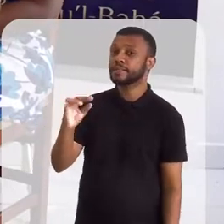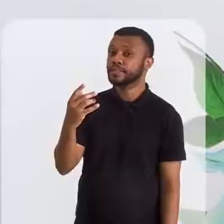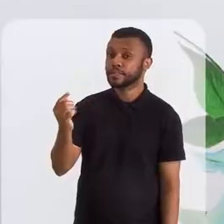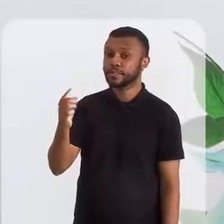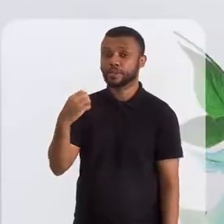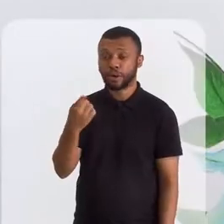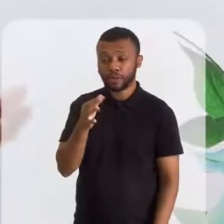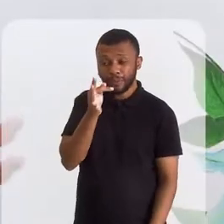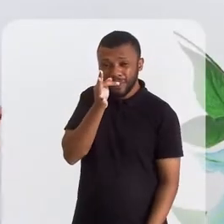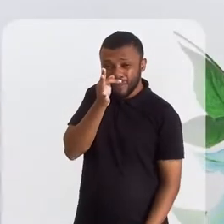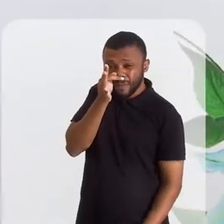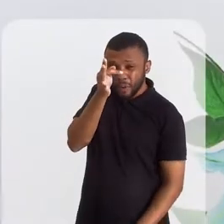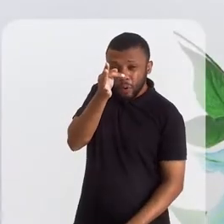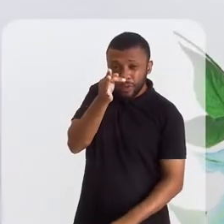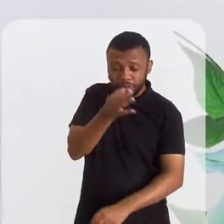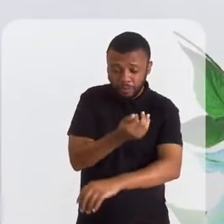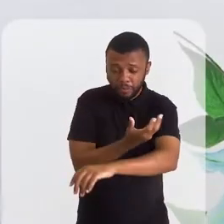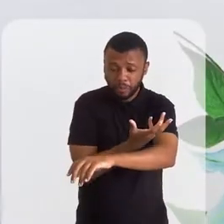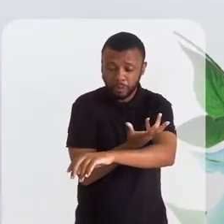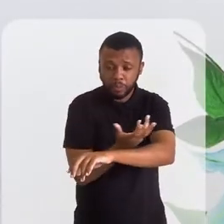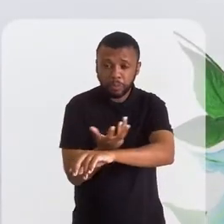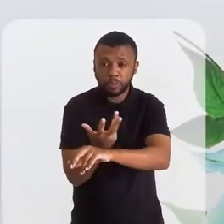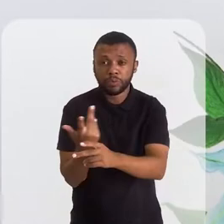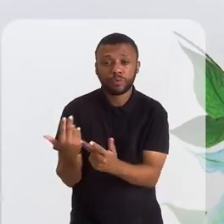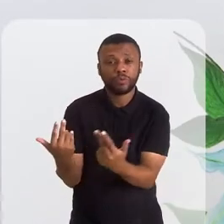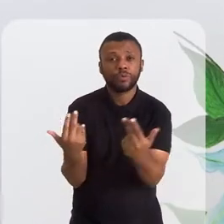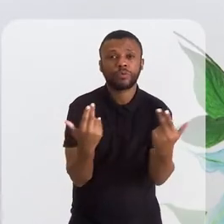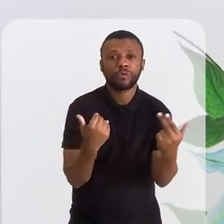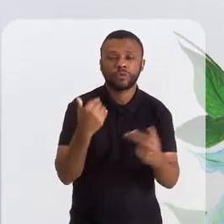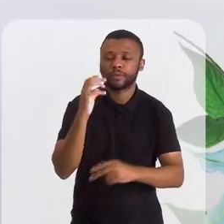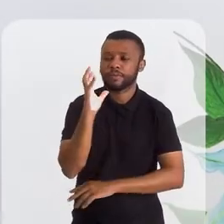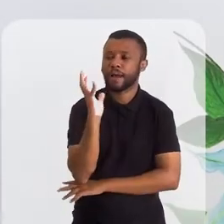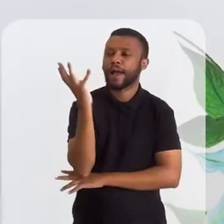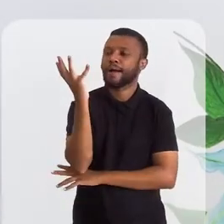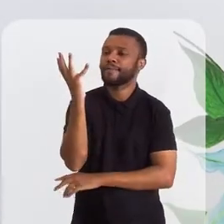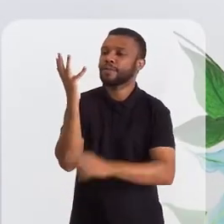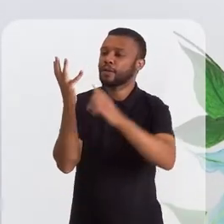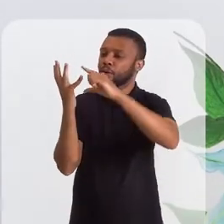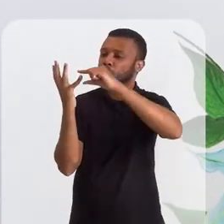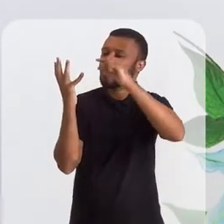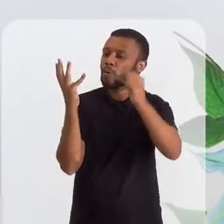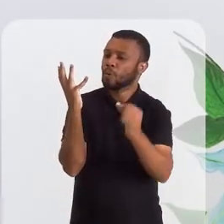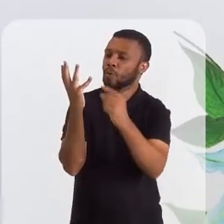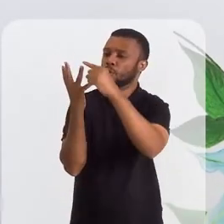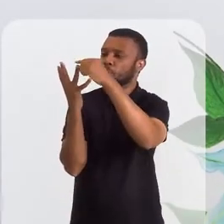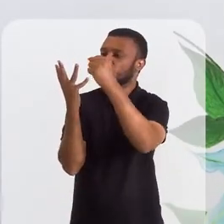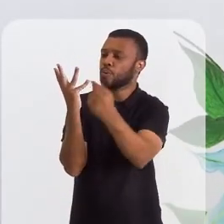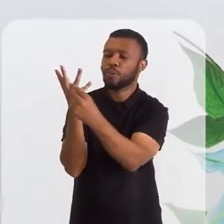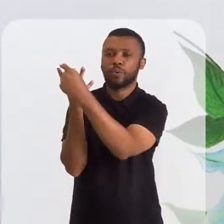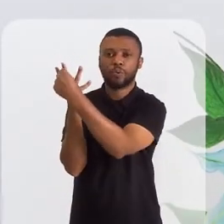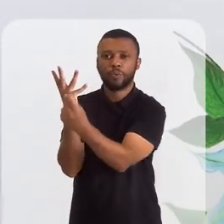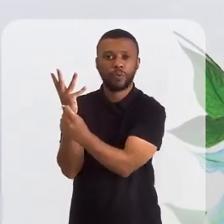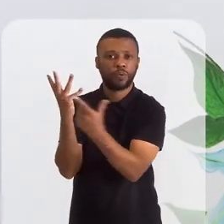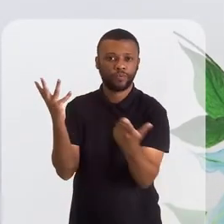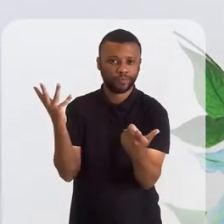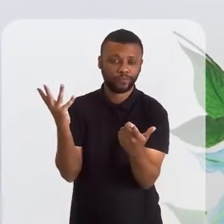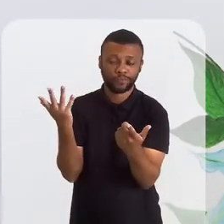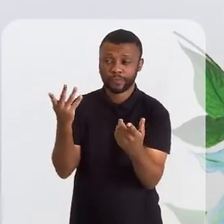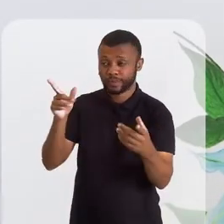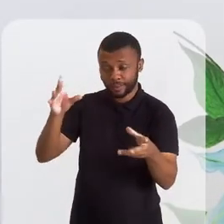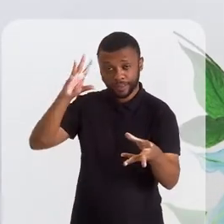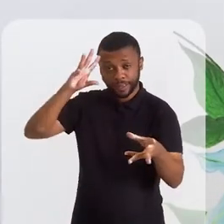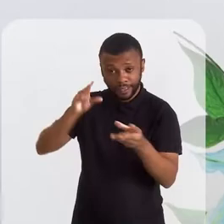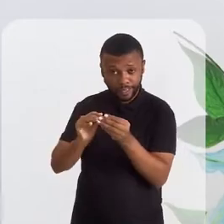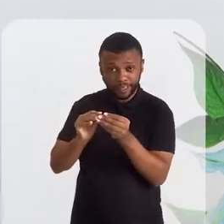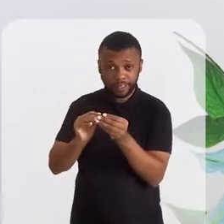Gandhi, somos todos flores de um mesmo jardim, somos todos galhos de uma mesma árvore. Sendo